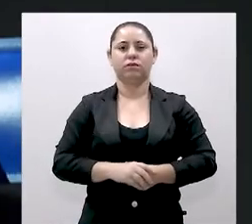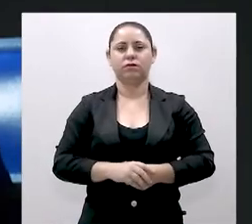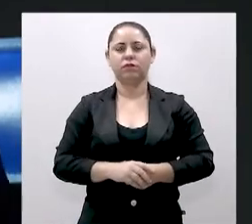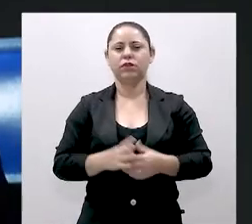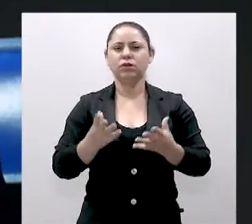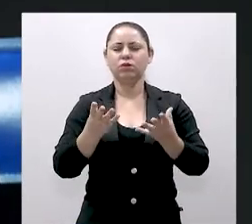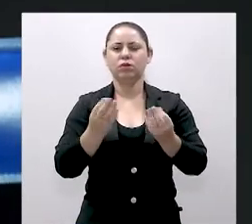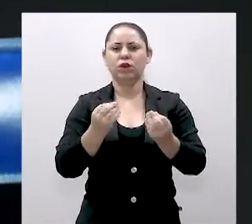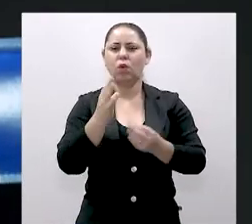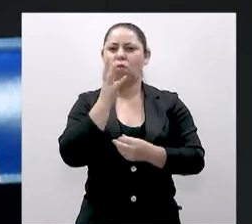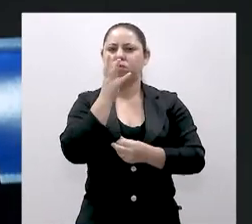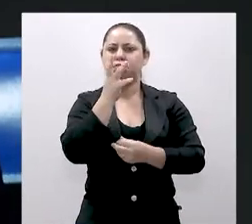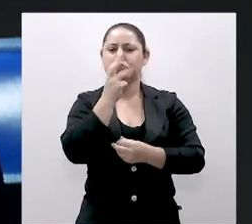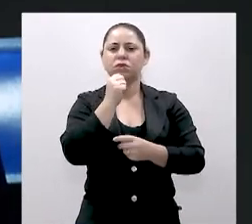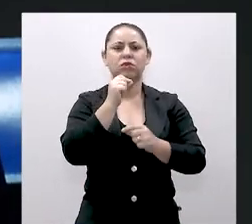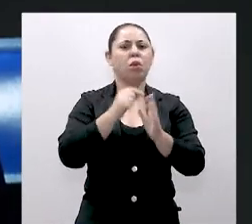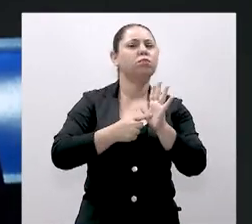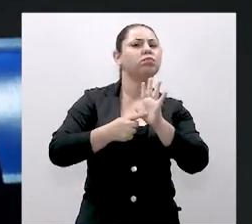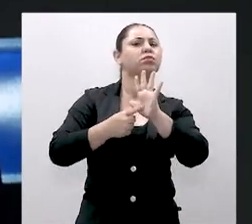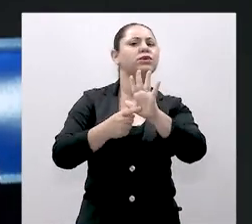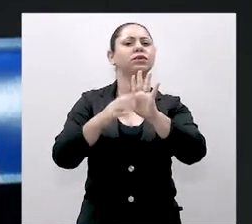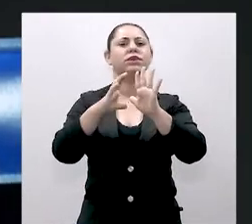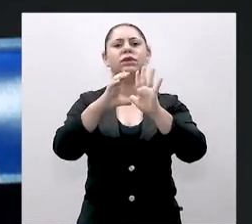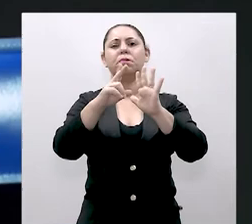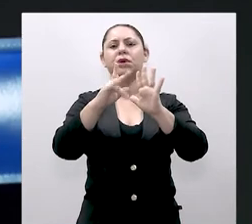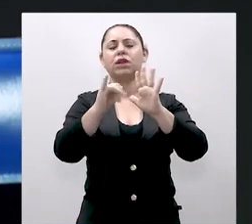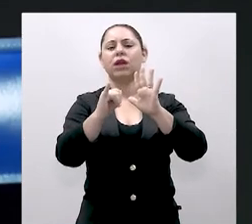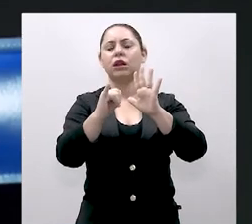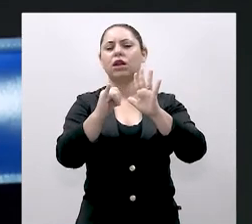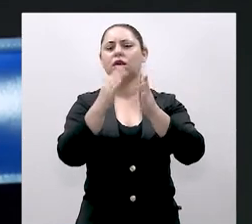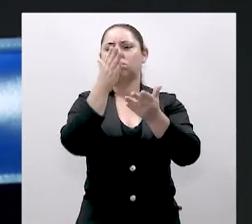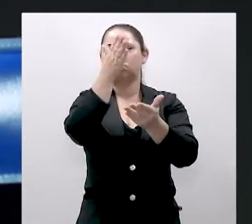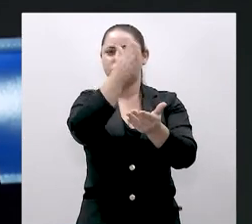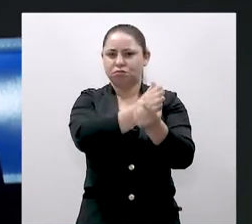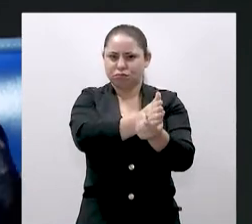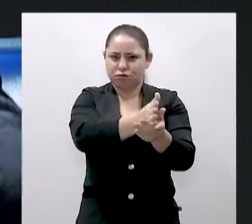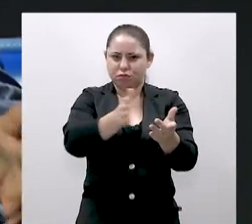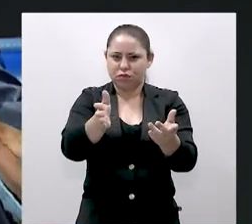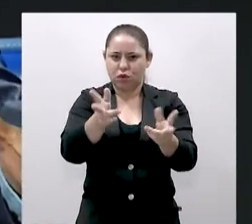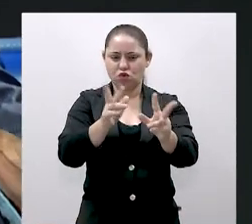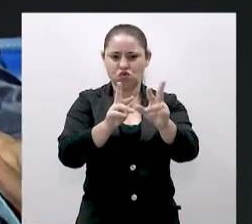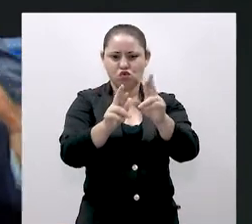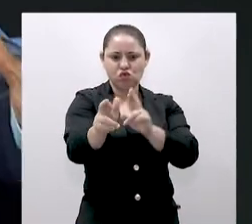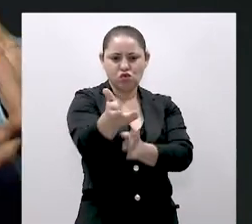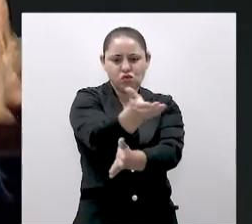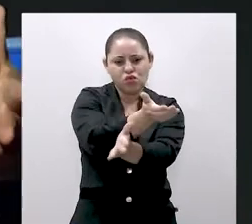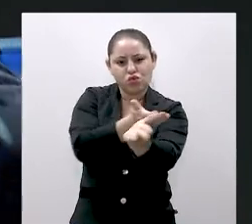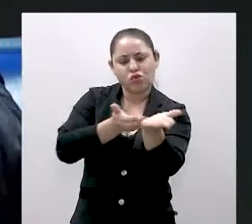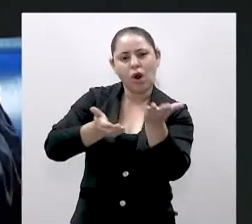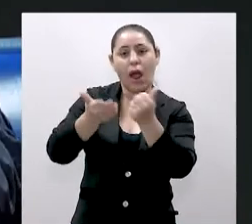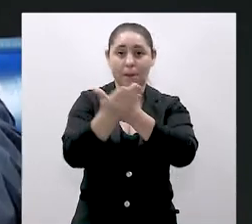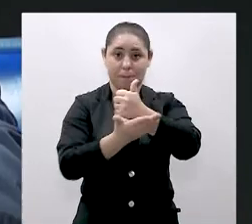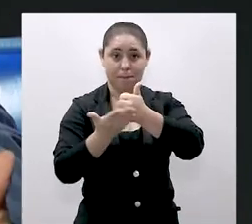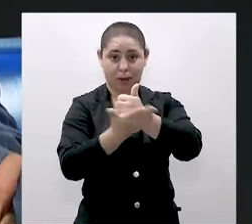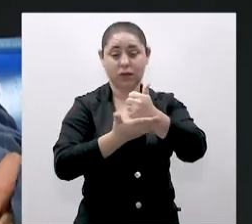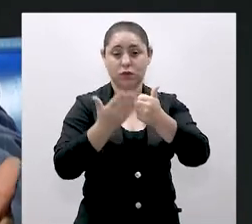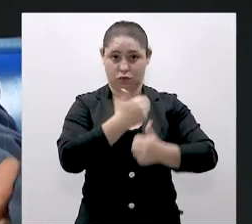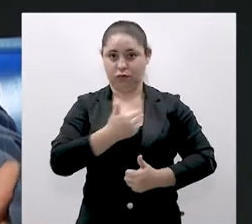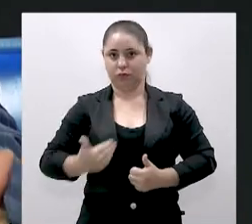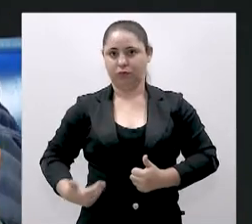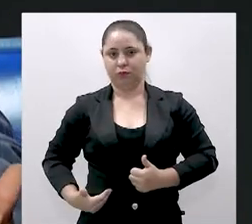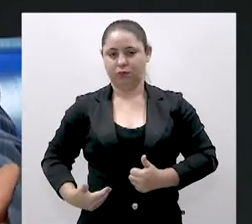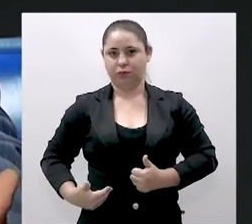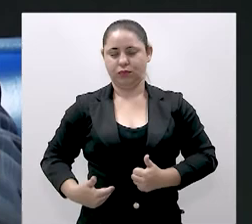senador e outra coisa nova relação da CPI o seu mo um trânsito muito grande né foi transitava multa que eu era base do